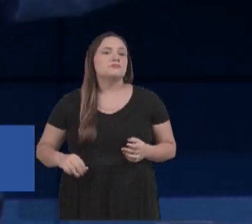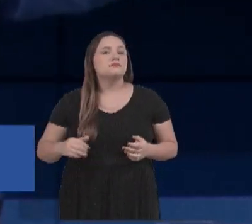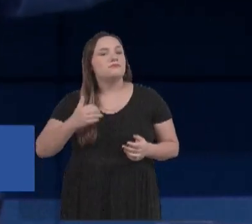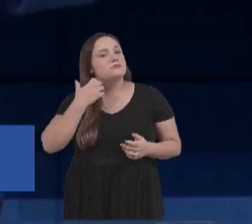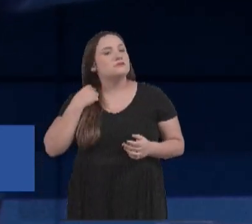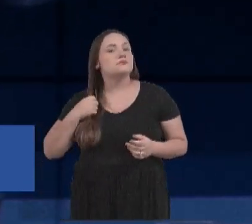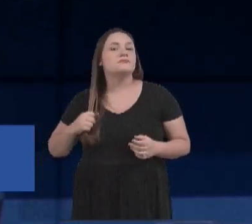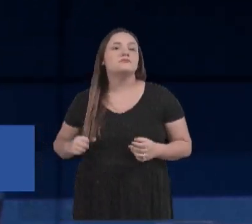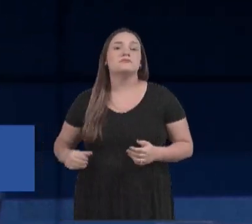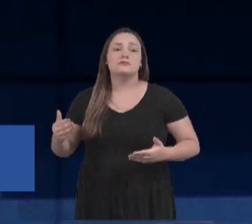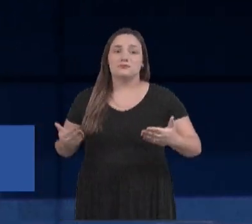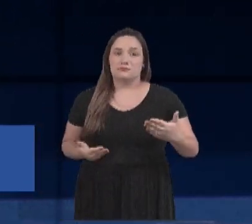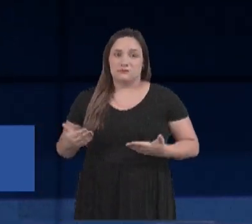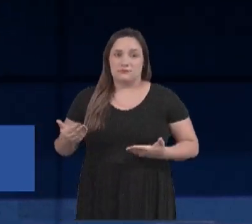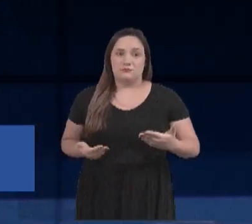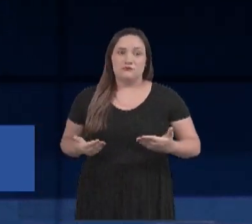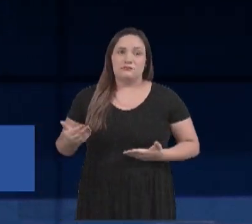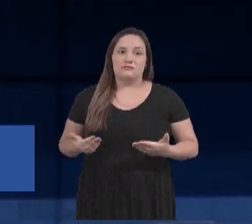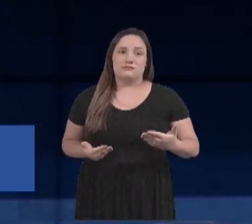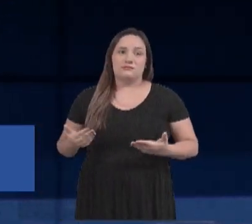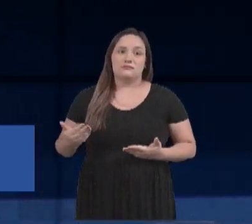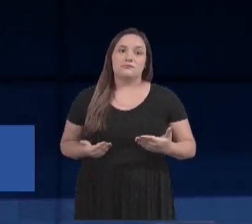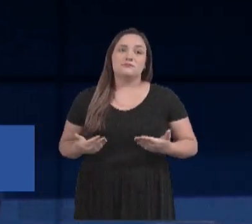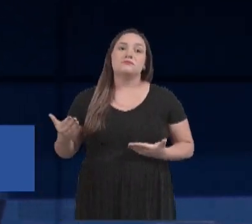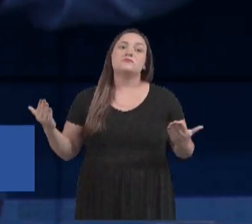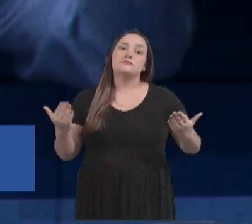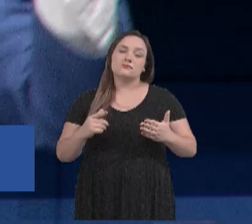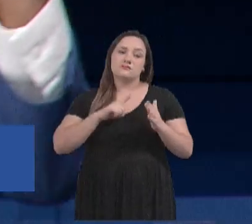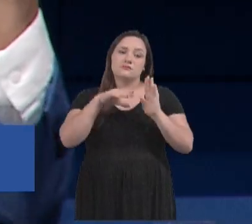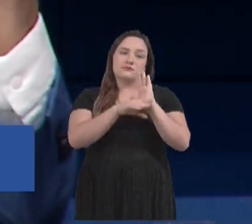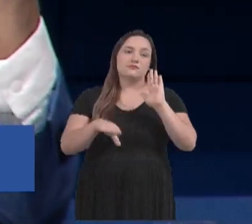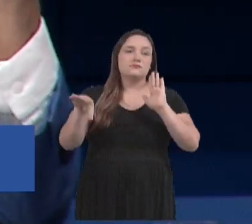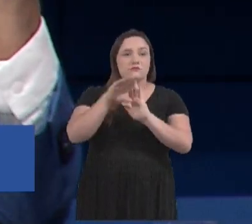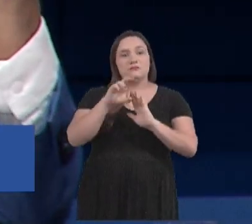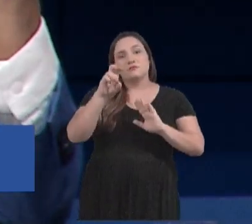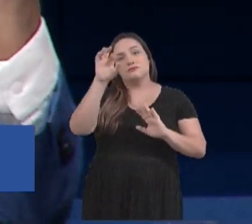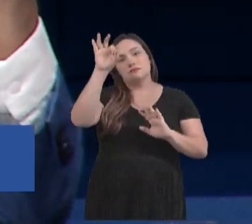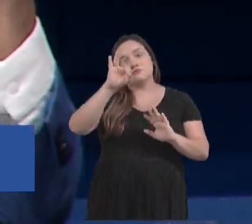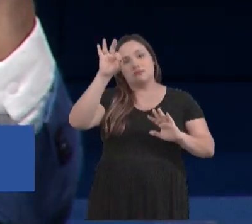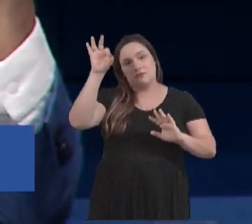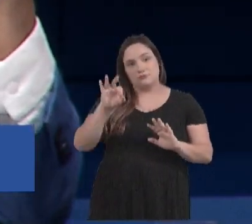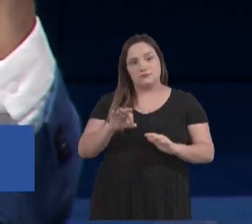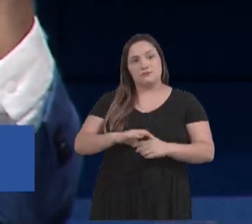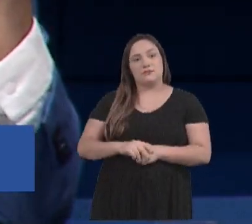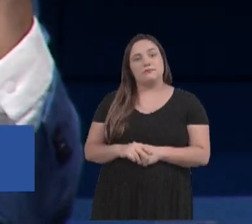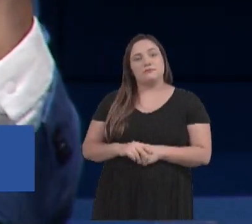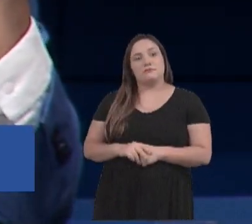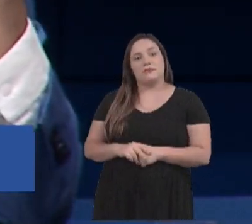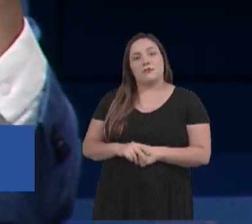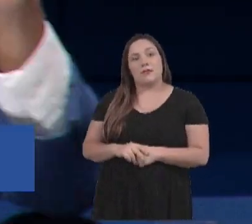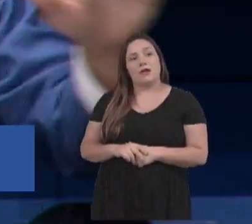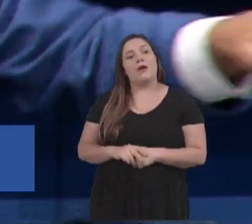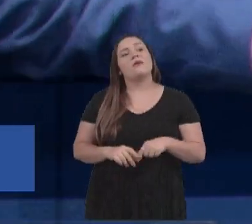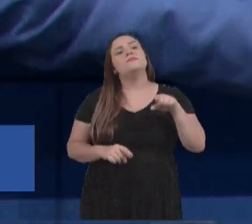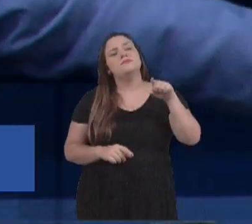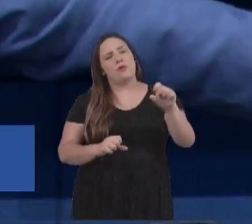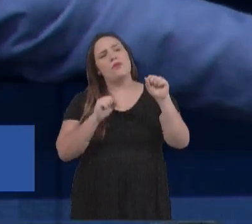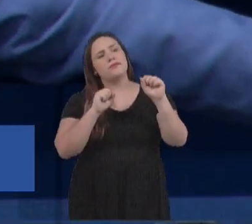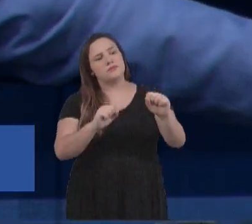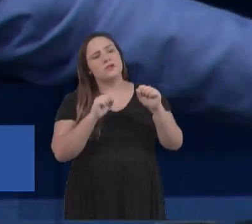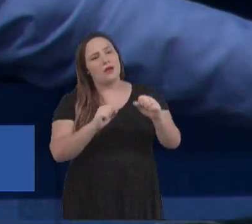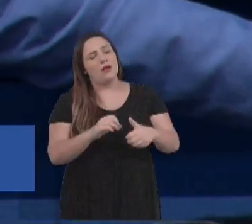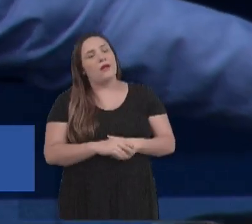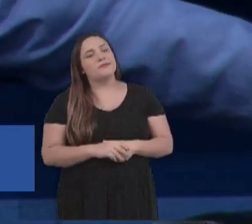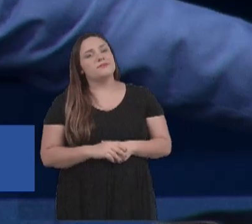servidores, tirando esse mês que vai ter 5% de reajuste da revisão geral, deputada Gleice, a senhora pode levar, o